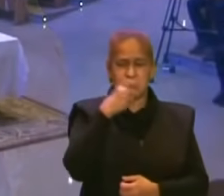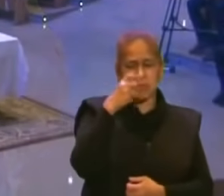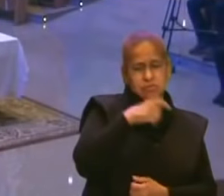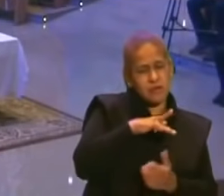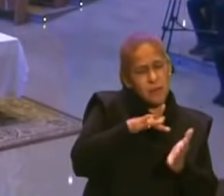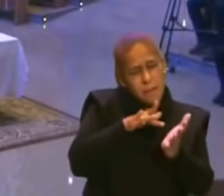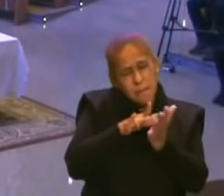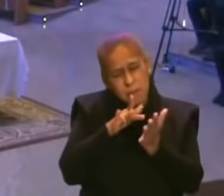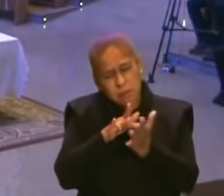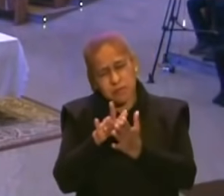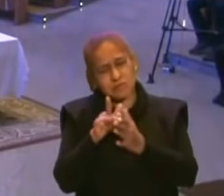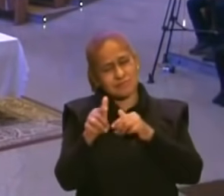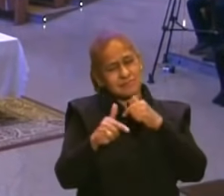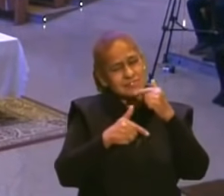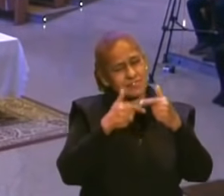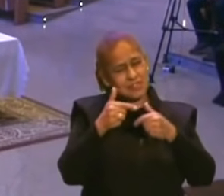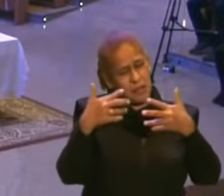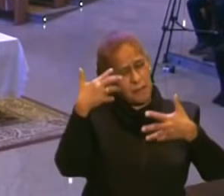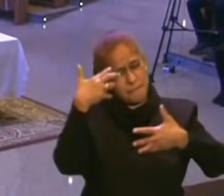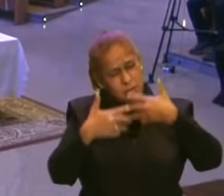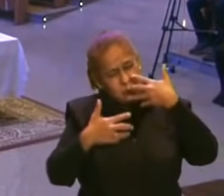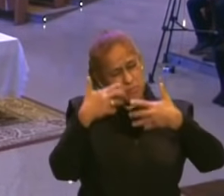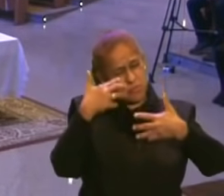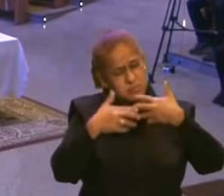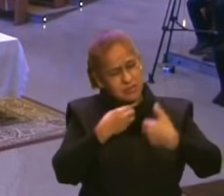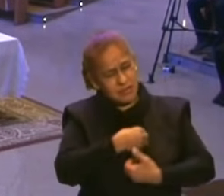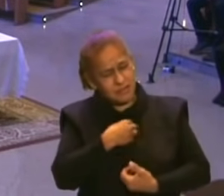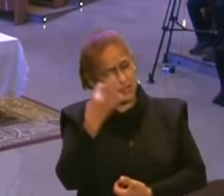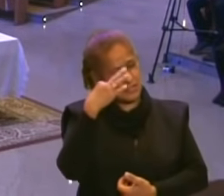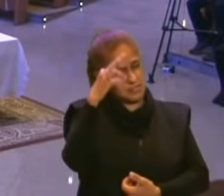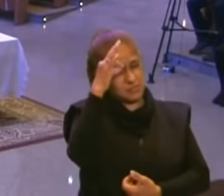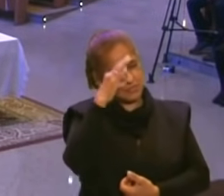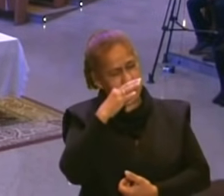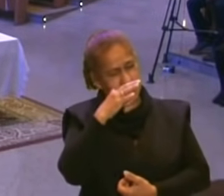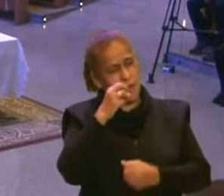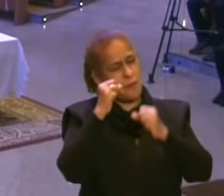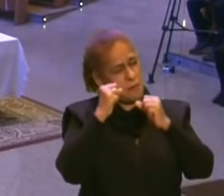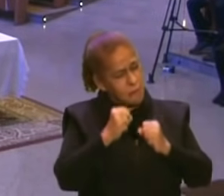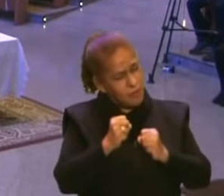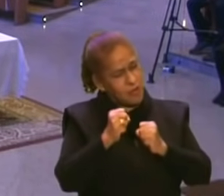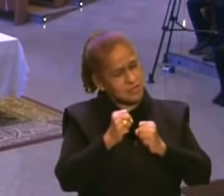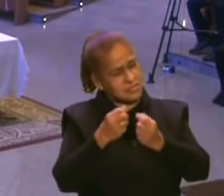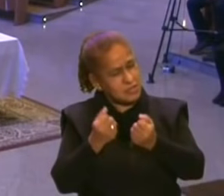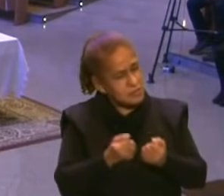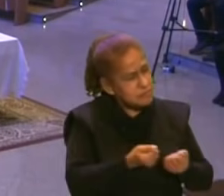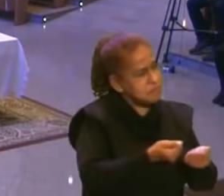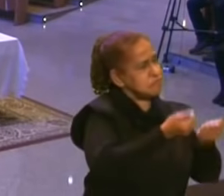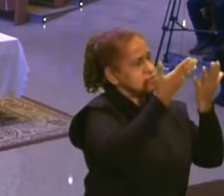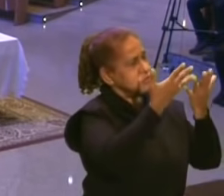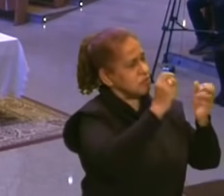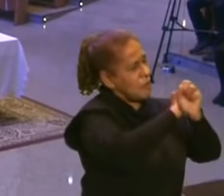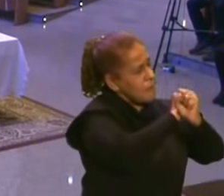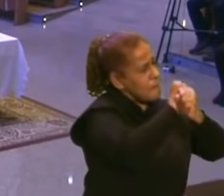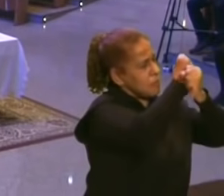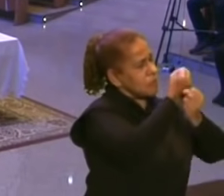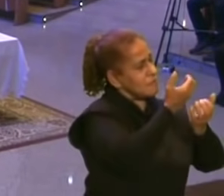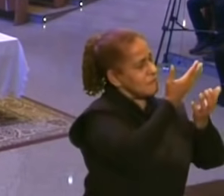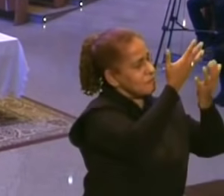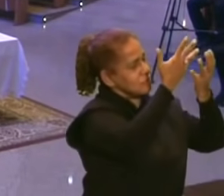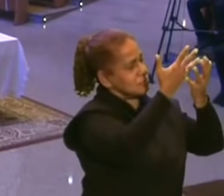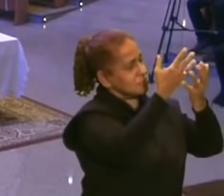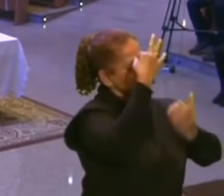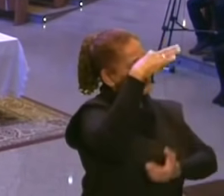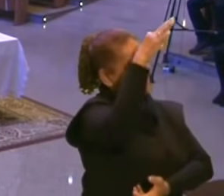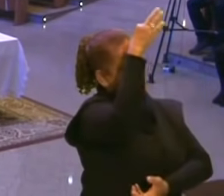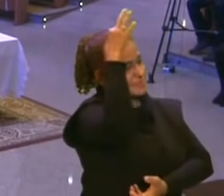e que está trabalhando, Senhor, cegueira espiritual, pode ser levado cativo pelo Teu Espírito até o Teu trono de